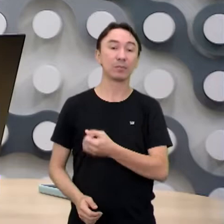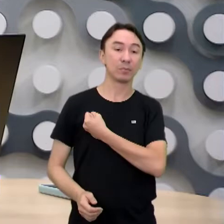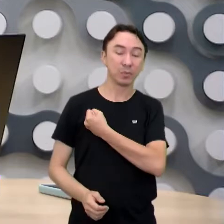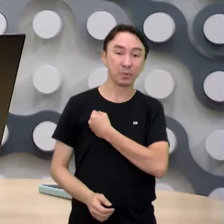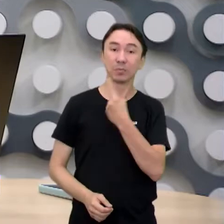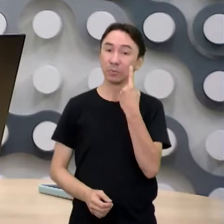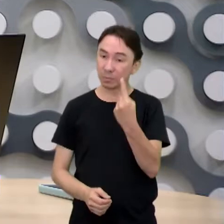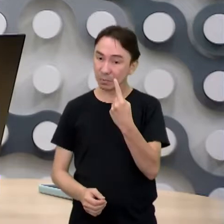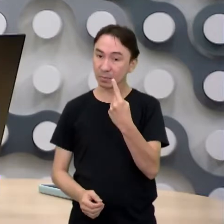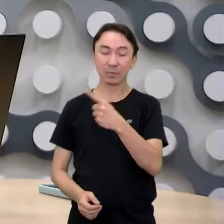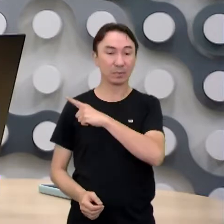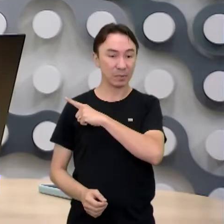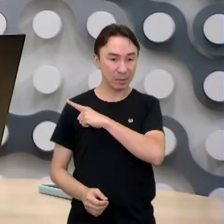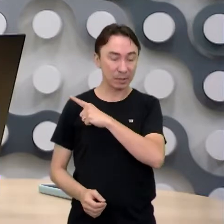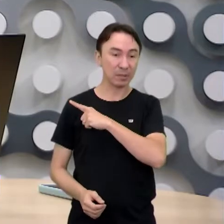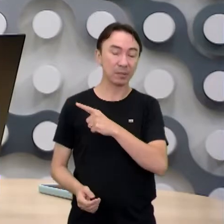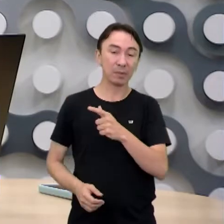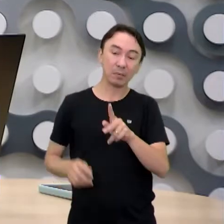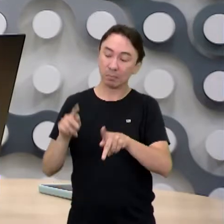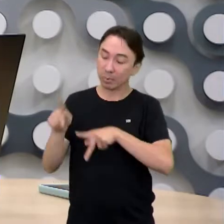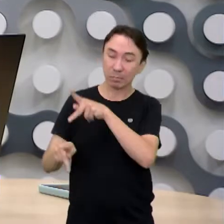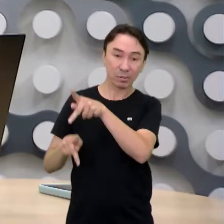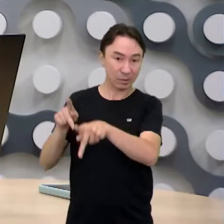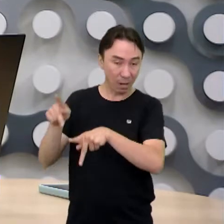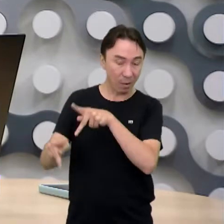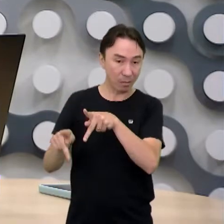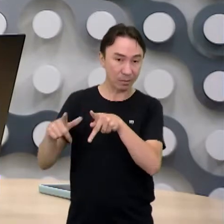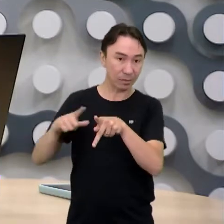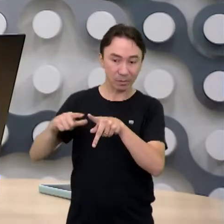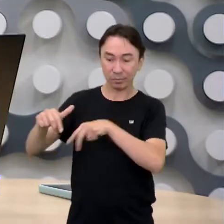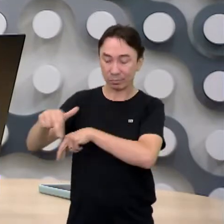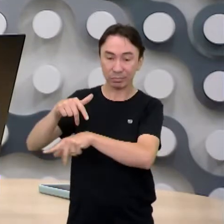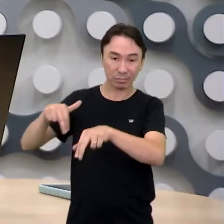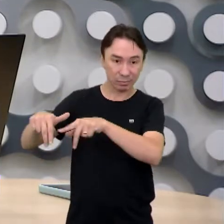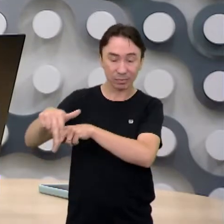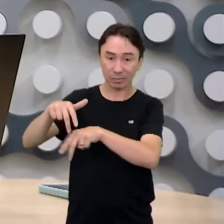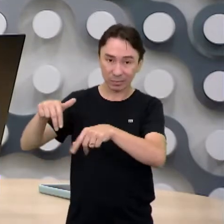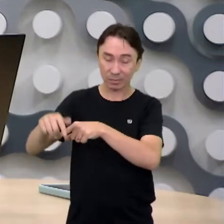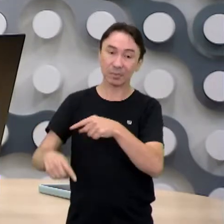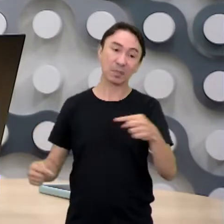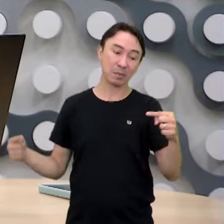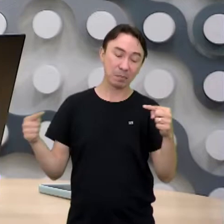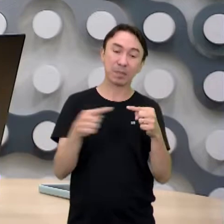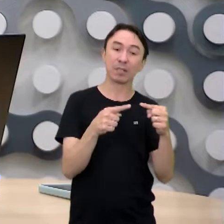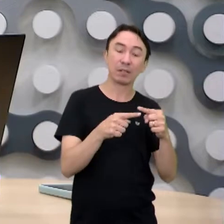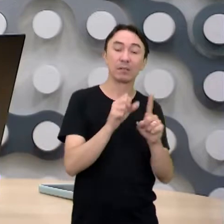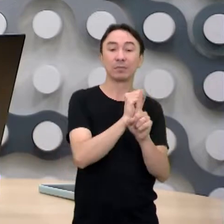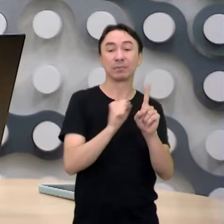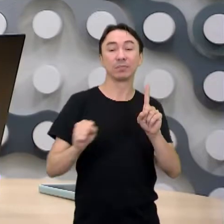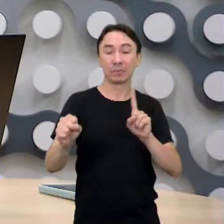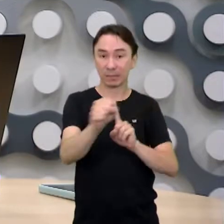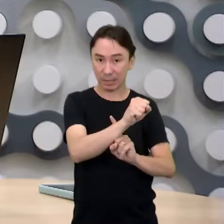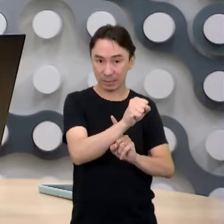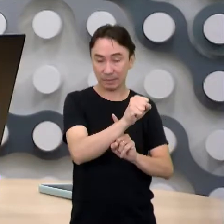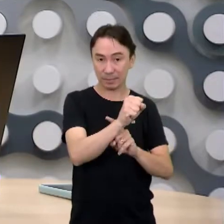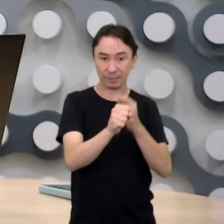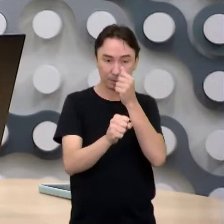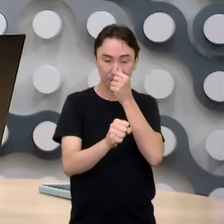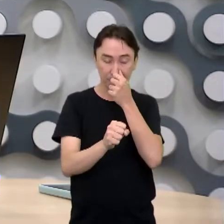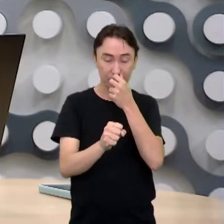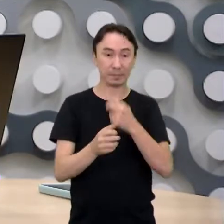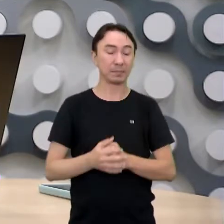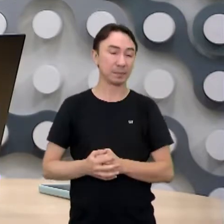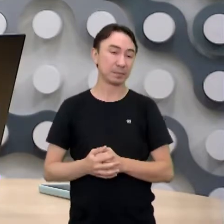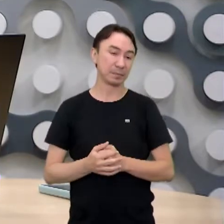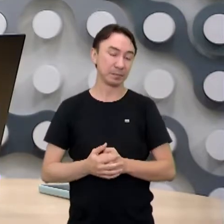populacionais e relacionando também com a sociedade, né? Então por isso é importante a gente estar retratando sobre isso. Eu vou dar